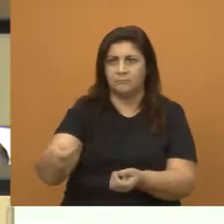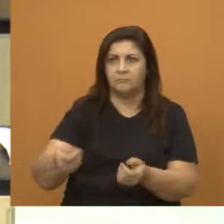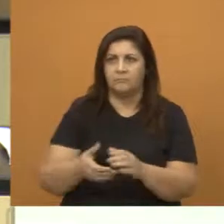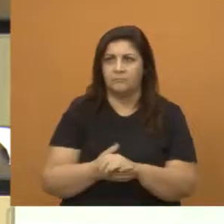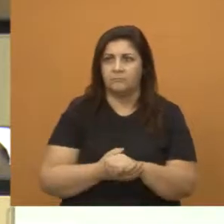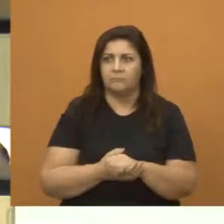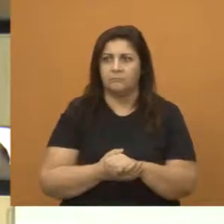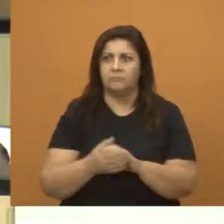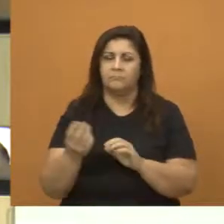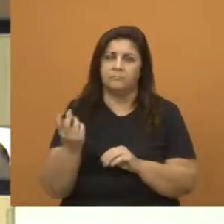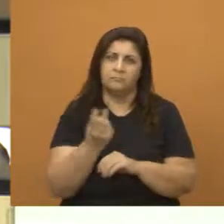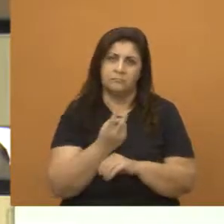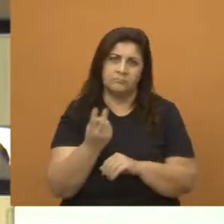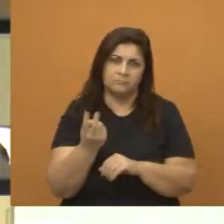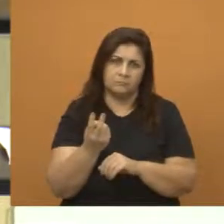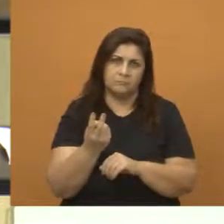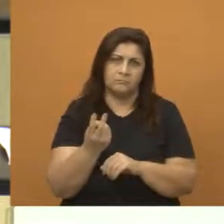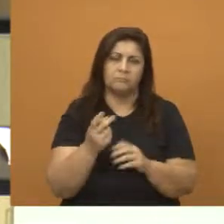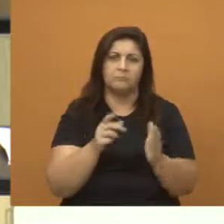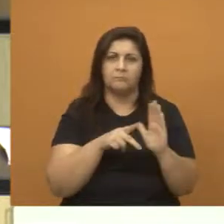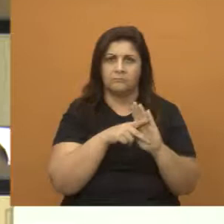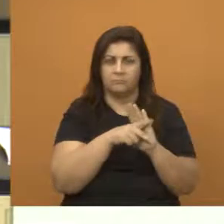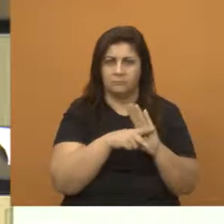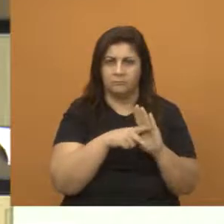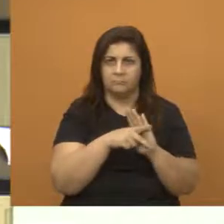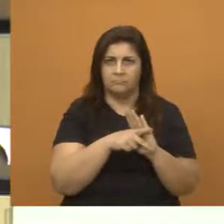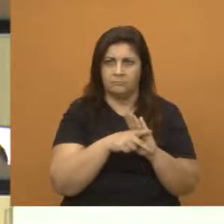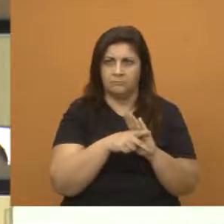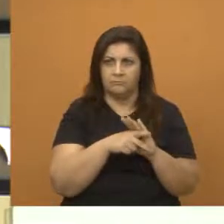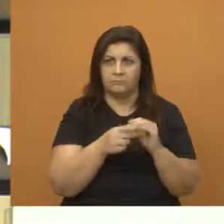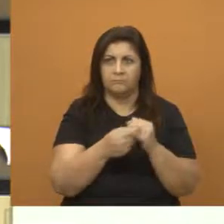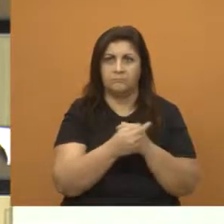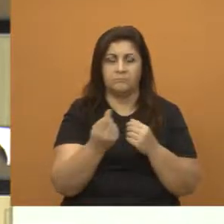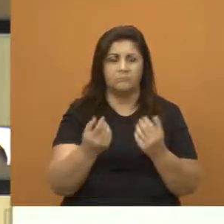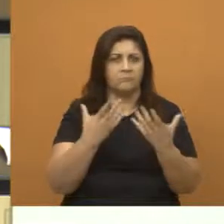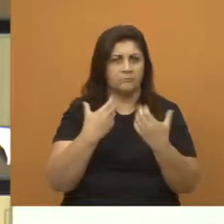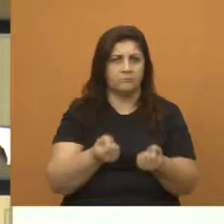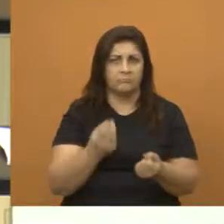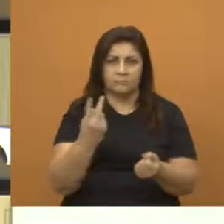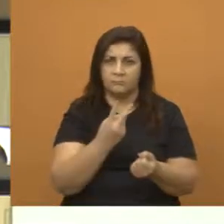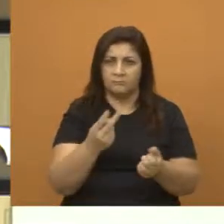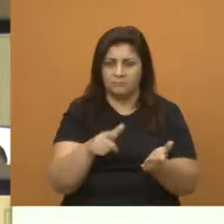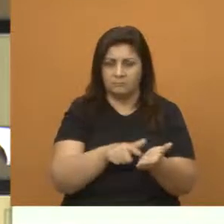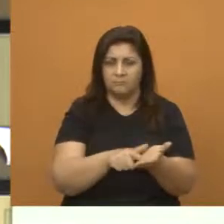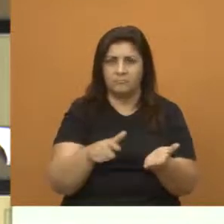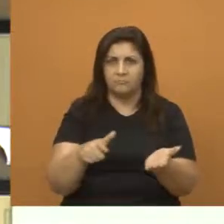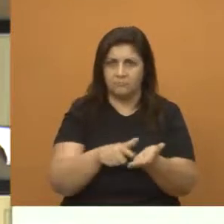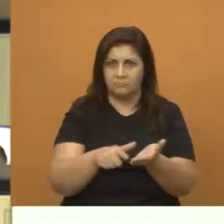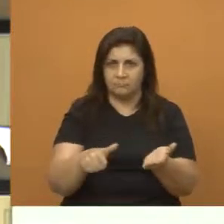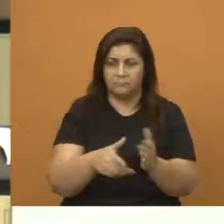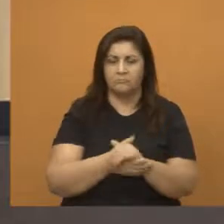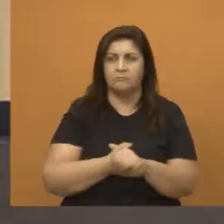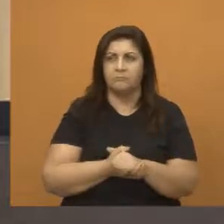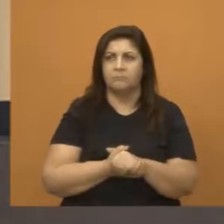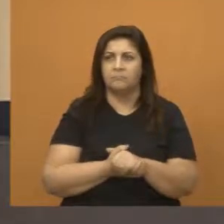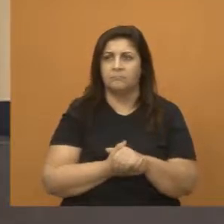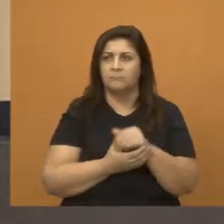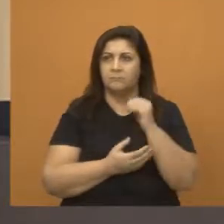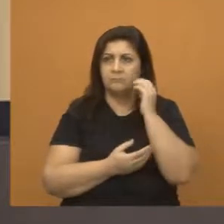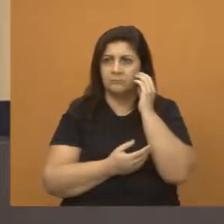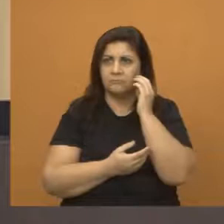dois projetos são de ter cidadania vocês vão receber já as duas cédulas pelo legislativo